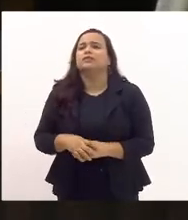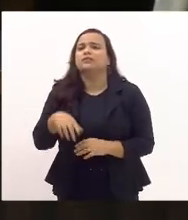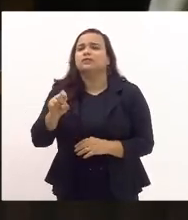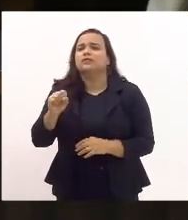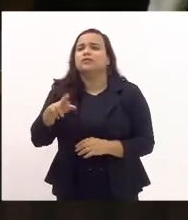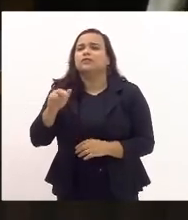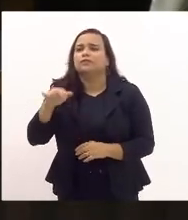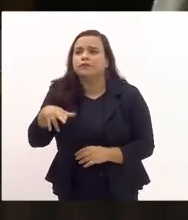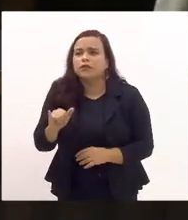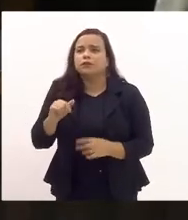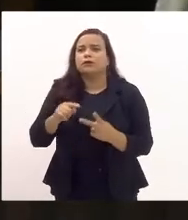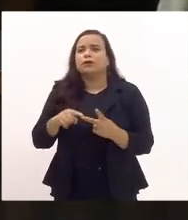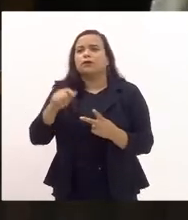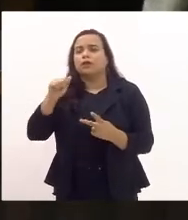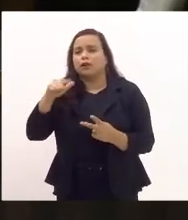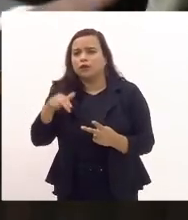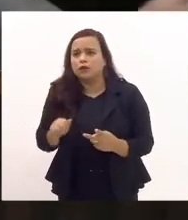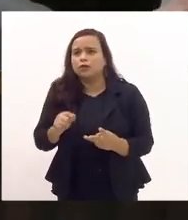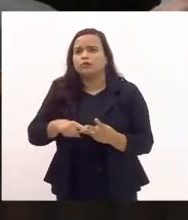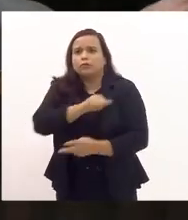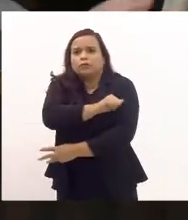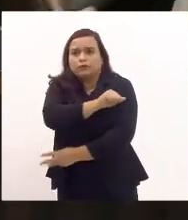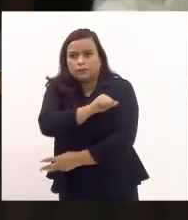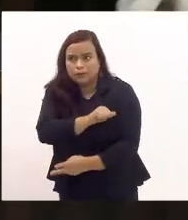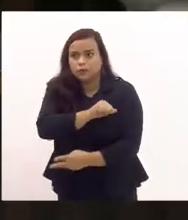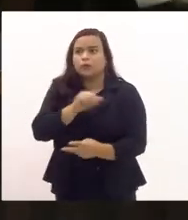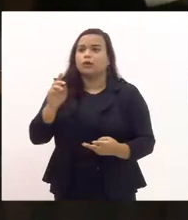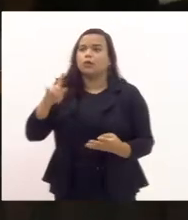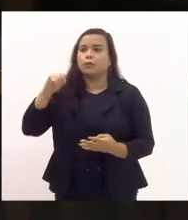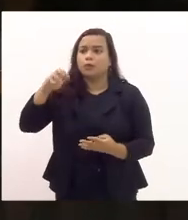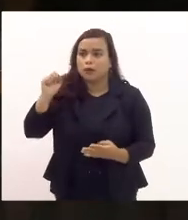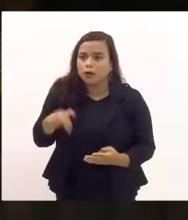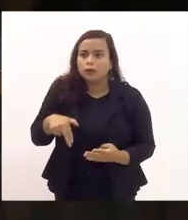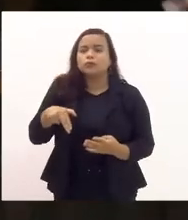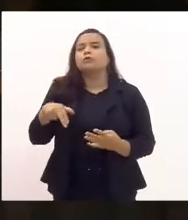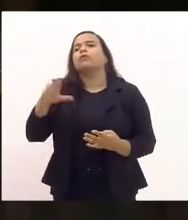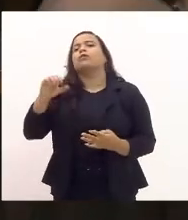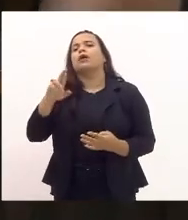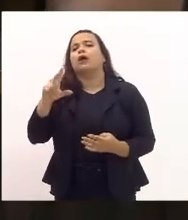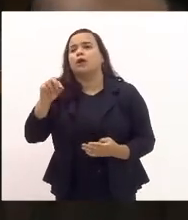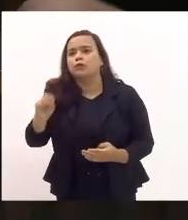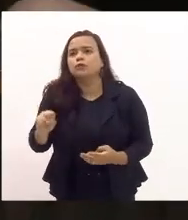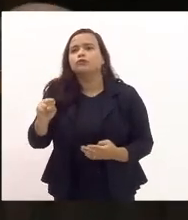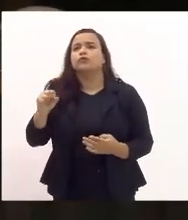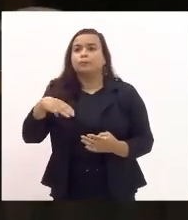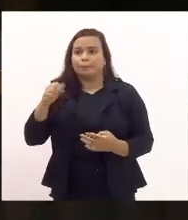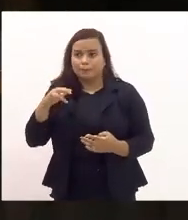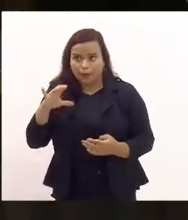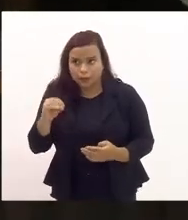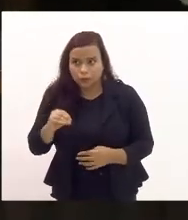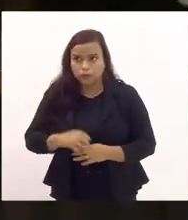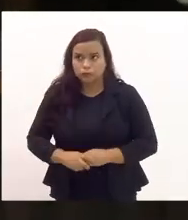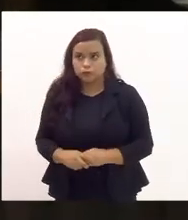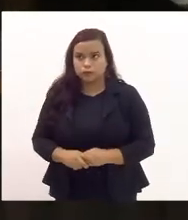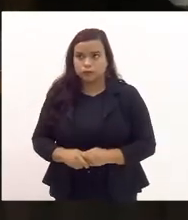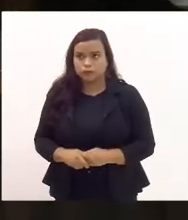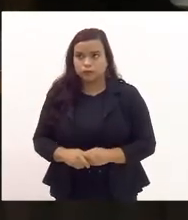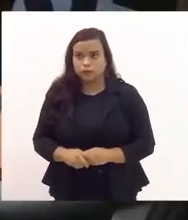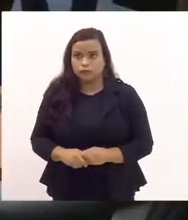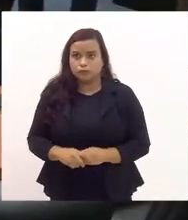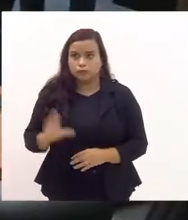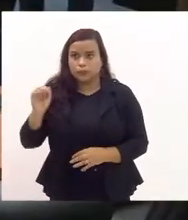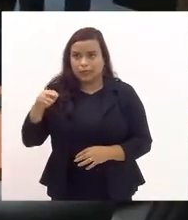Fábio Serafina e Alana Passos enfermeira Rejane Wellington José Carlos Macedo e açúcar nela desculpa mas